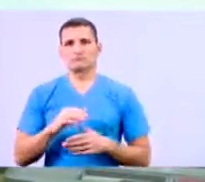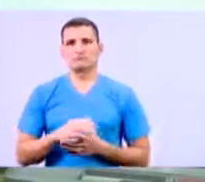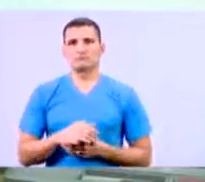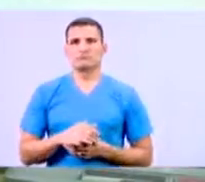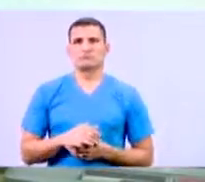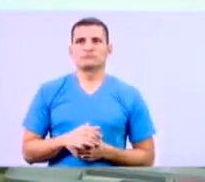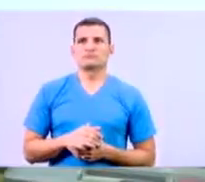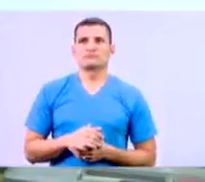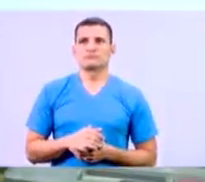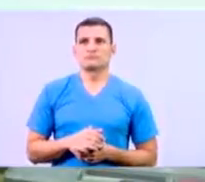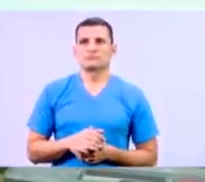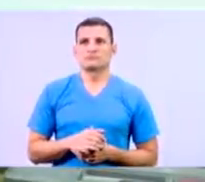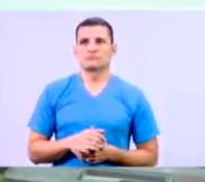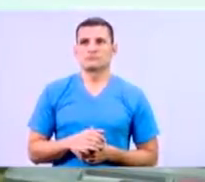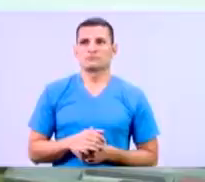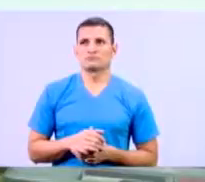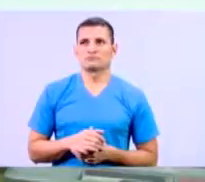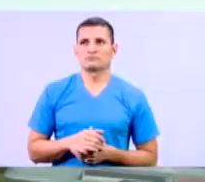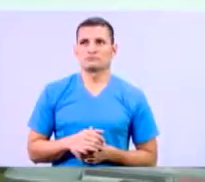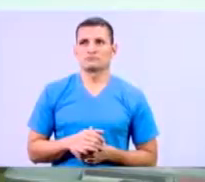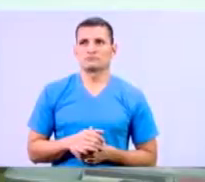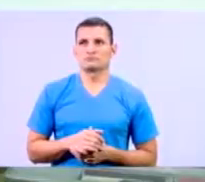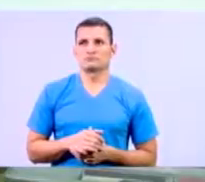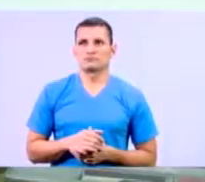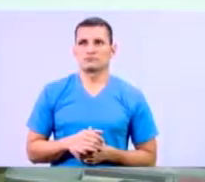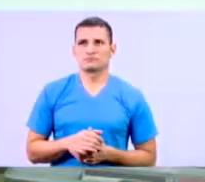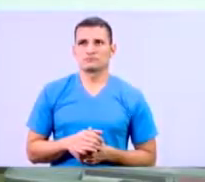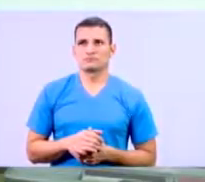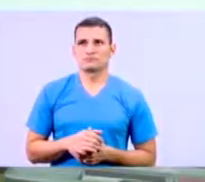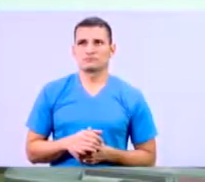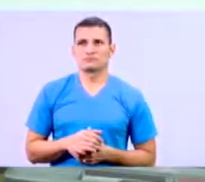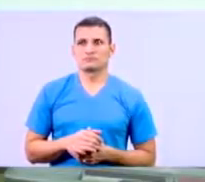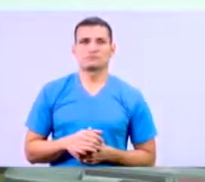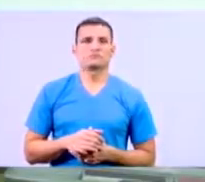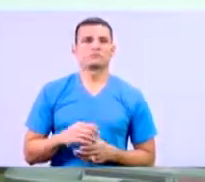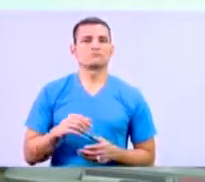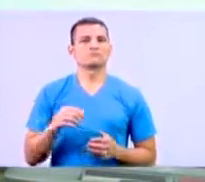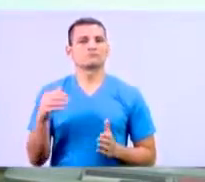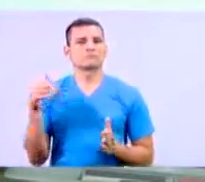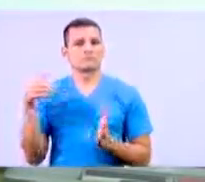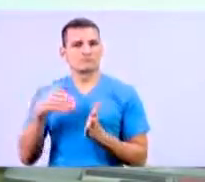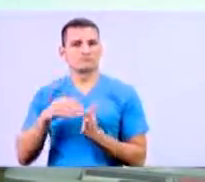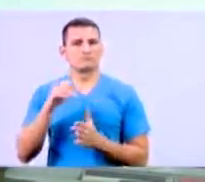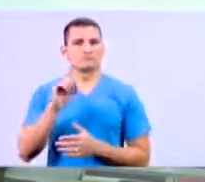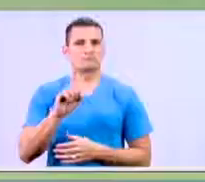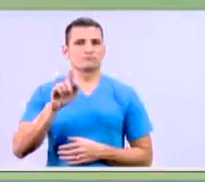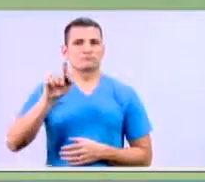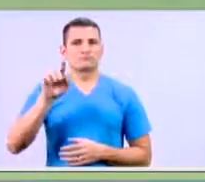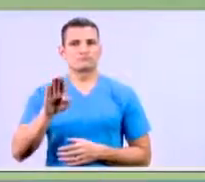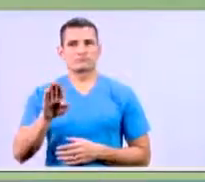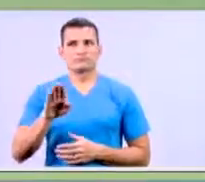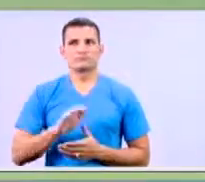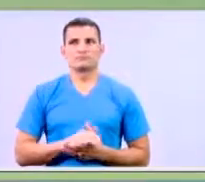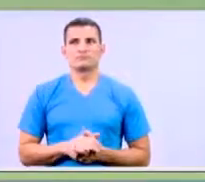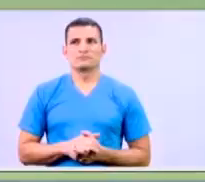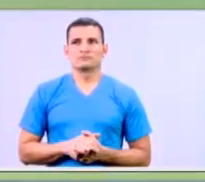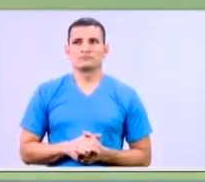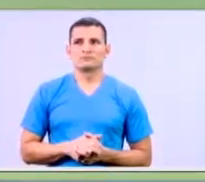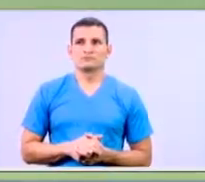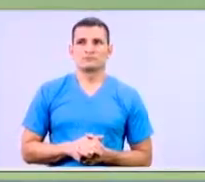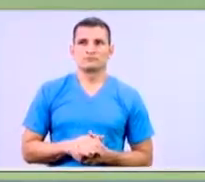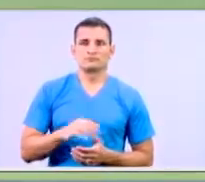taxas de transmissão sem fio até 1 gigabit. que isso vem através do